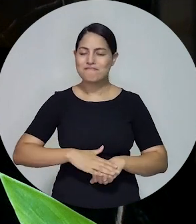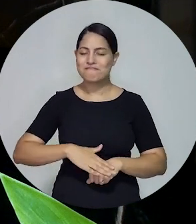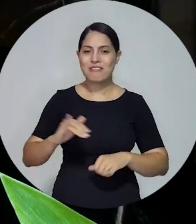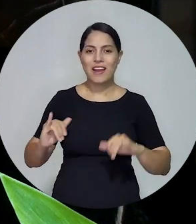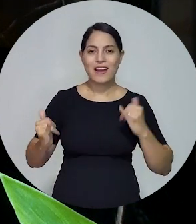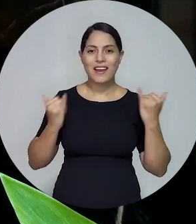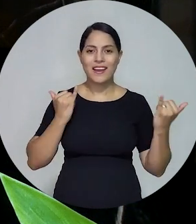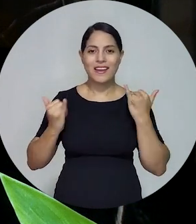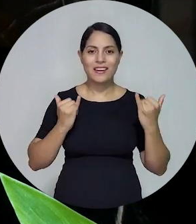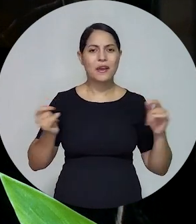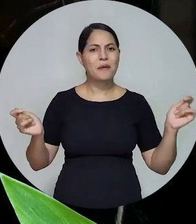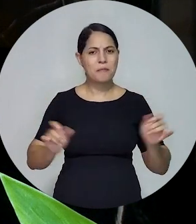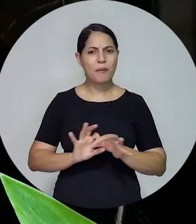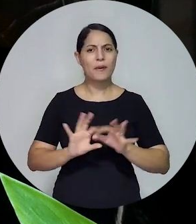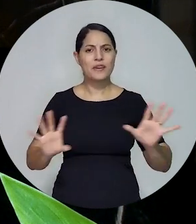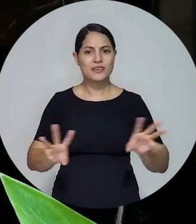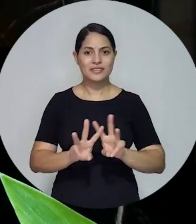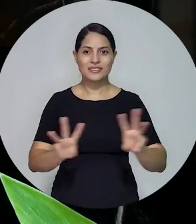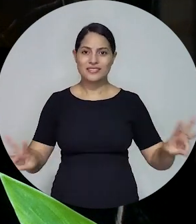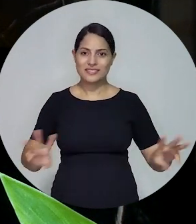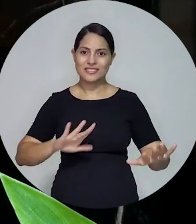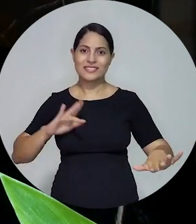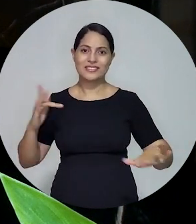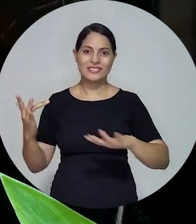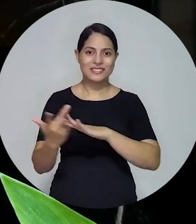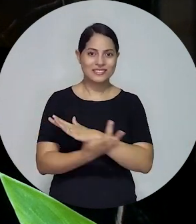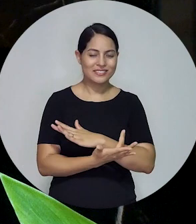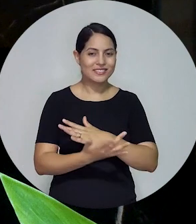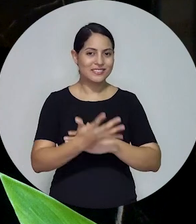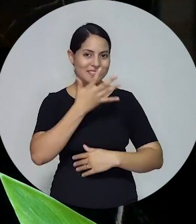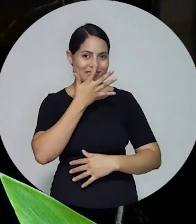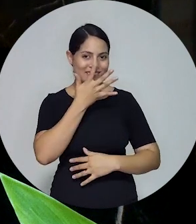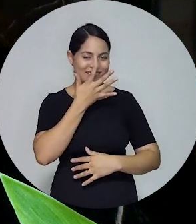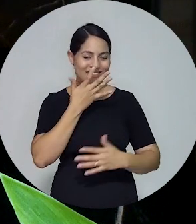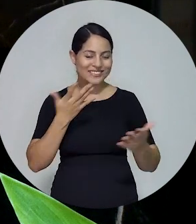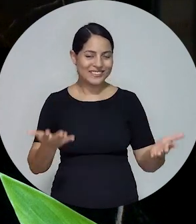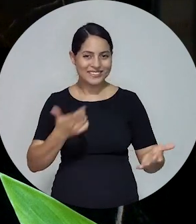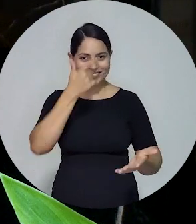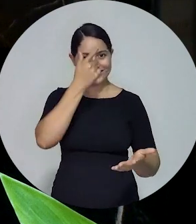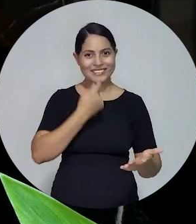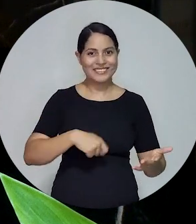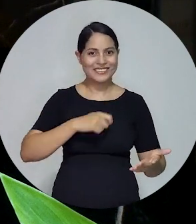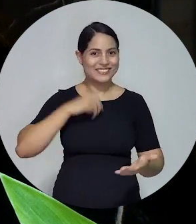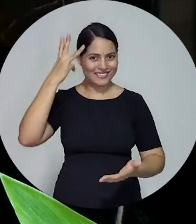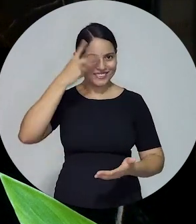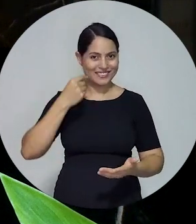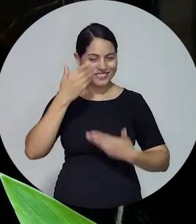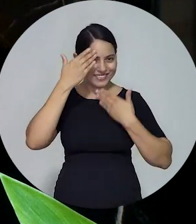também as nossas redes sociais e conferir as principais notícias no site da OAB Nacional.